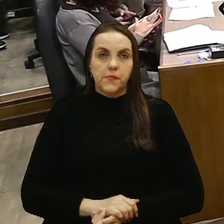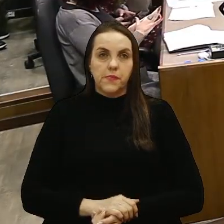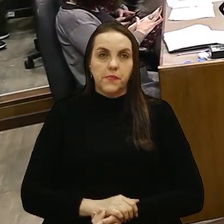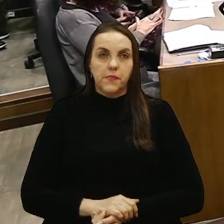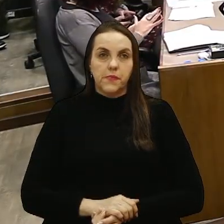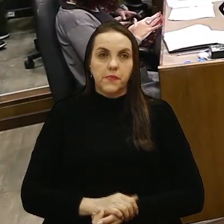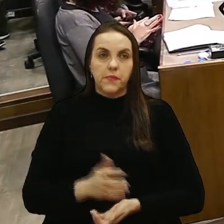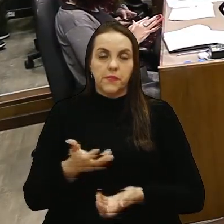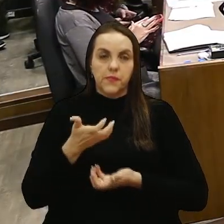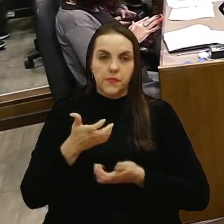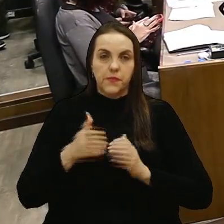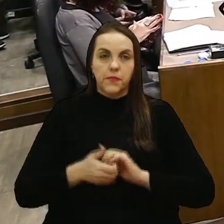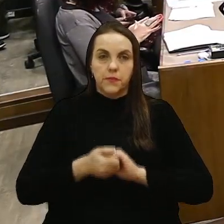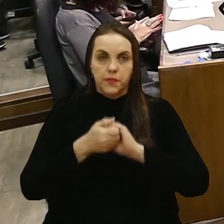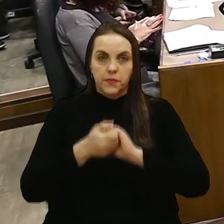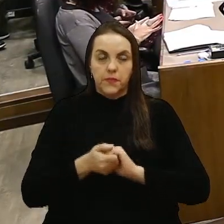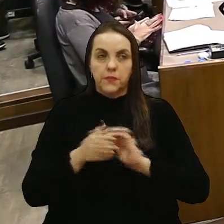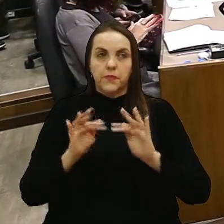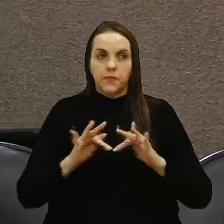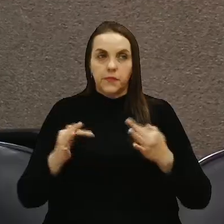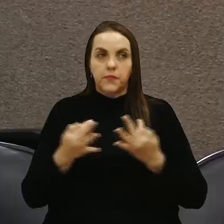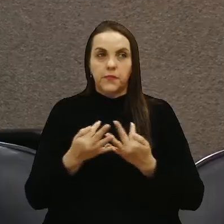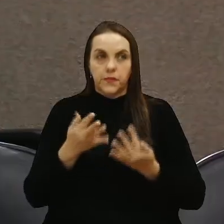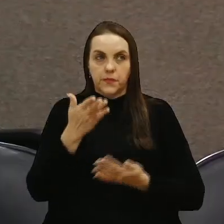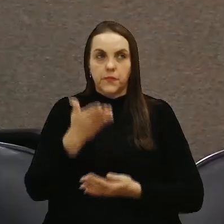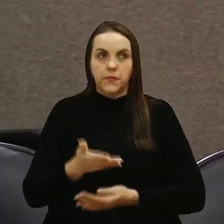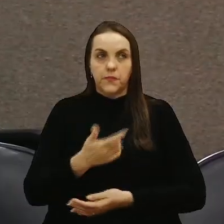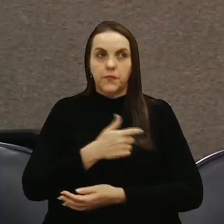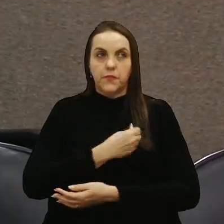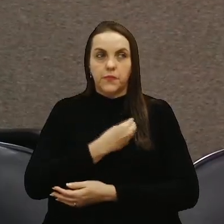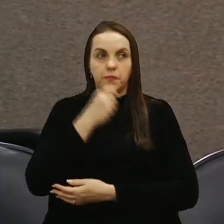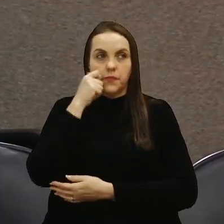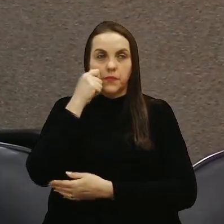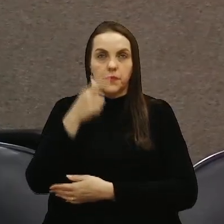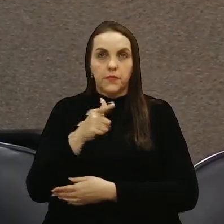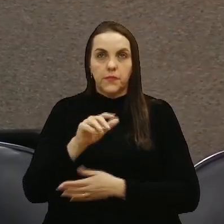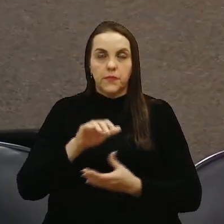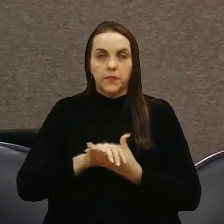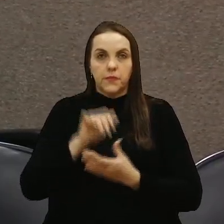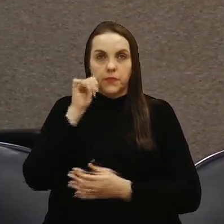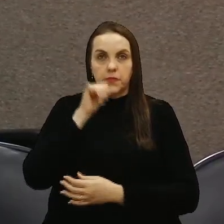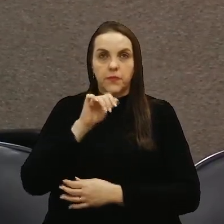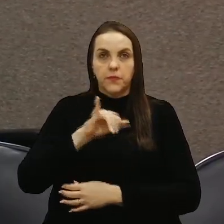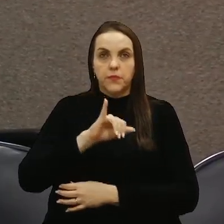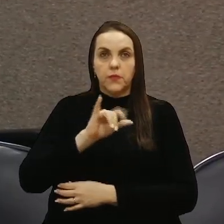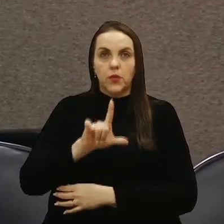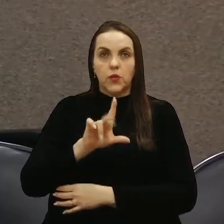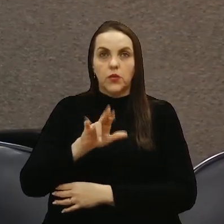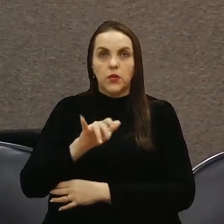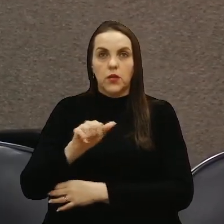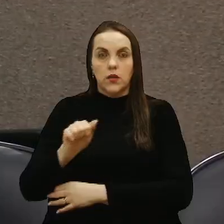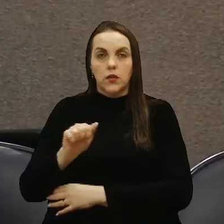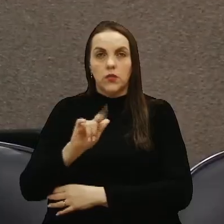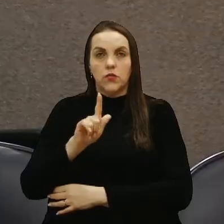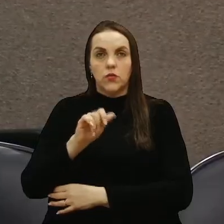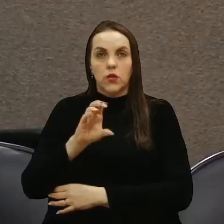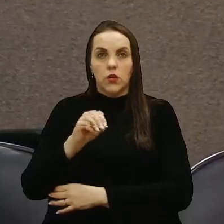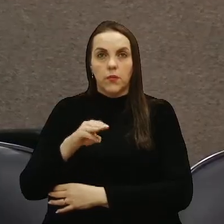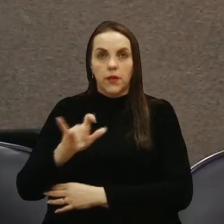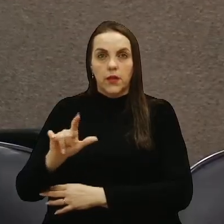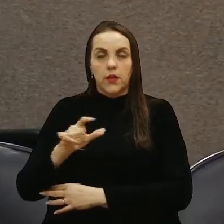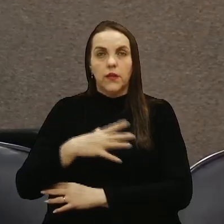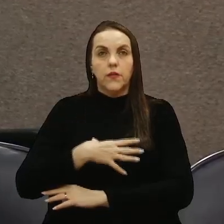Quero cumprimentar os familiares aqui presentes, a esposa Luciana Giacomelli, filhos Tiago e Vitor